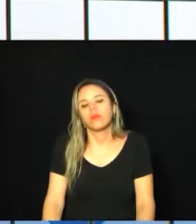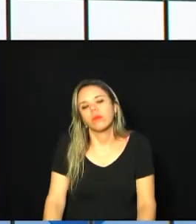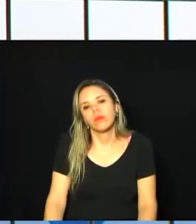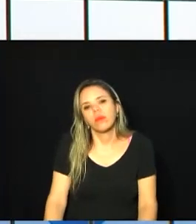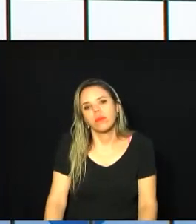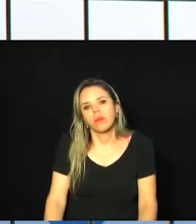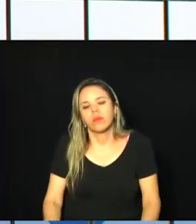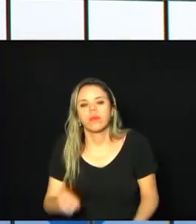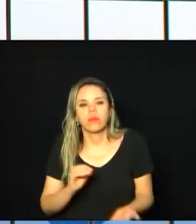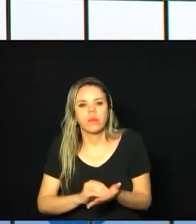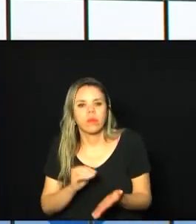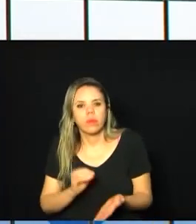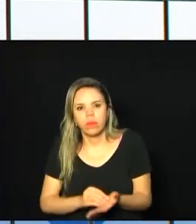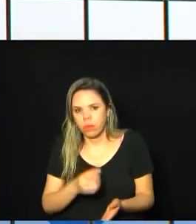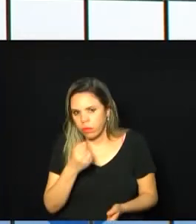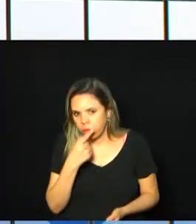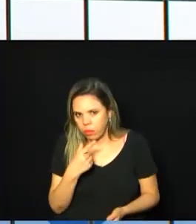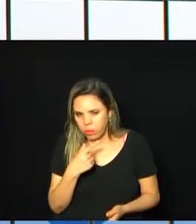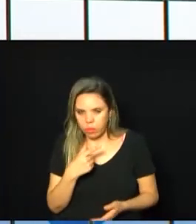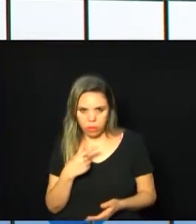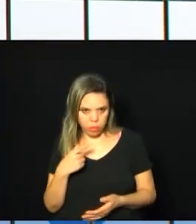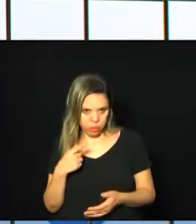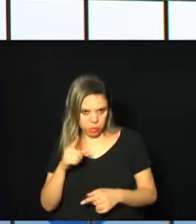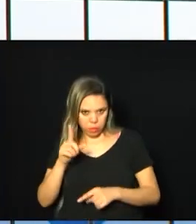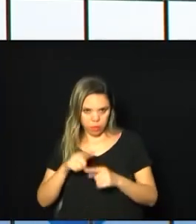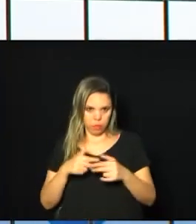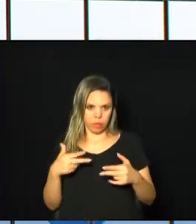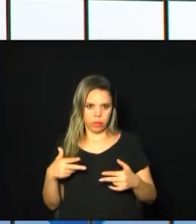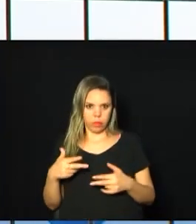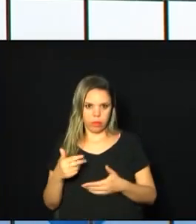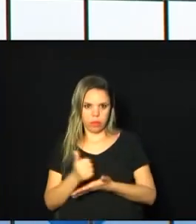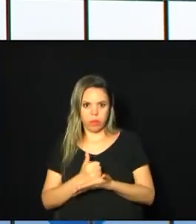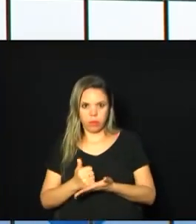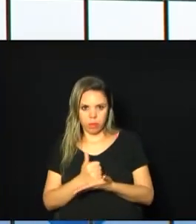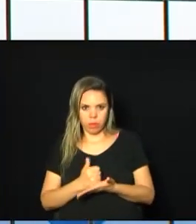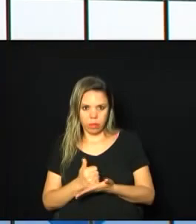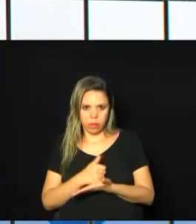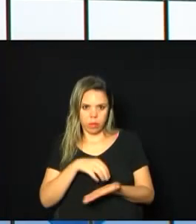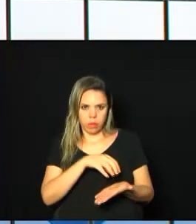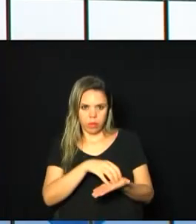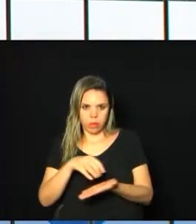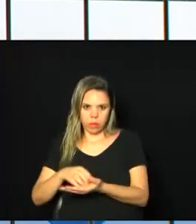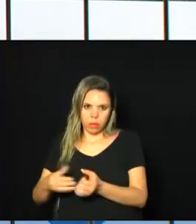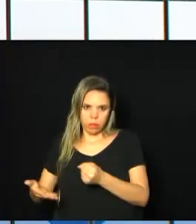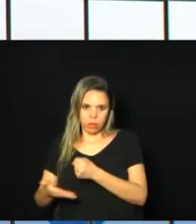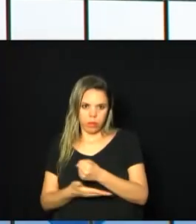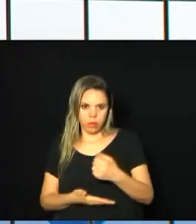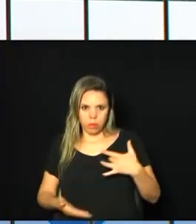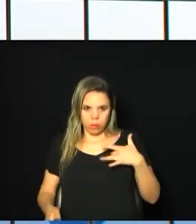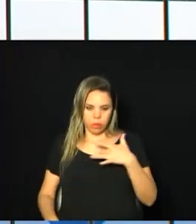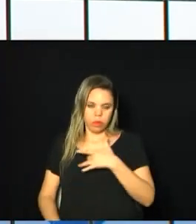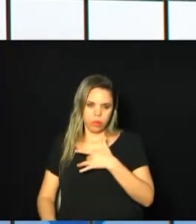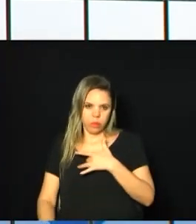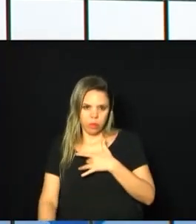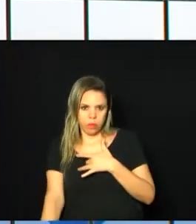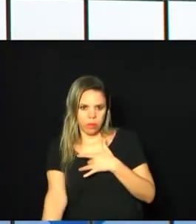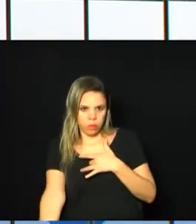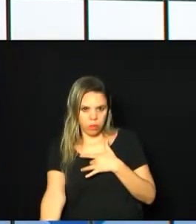E a falta de medicamentos e insumos nas farmácias das unidades básicas de